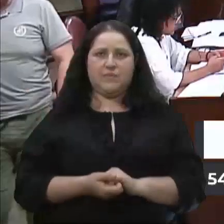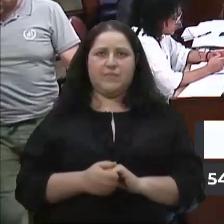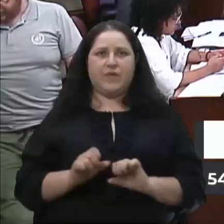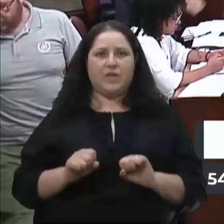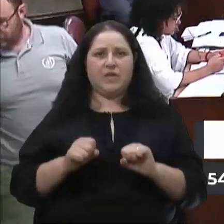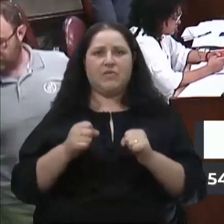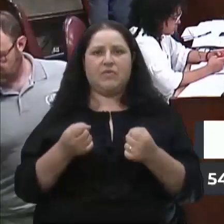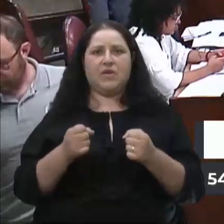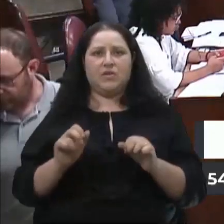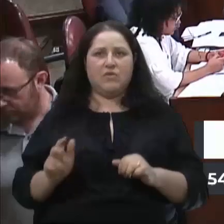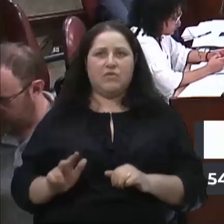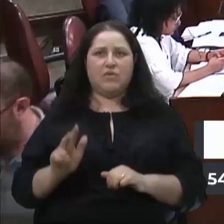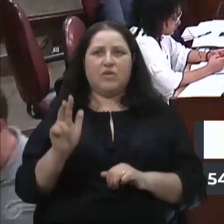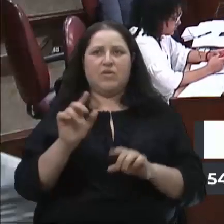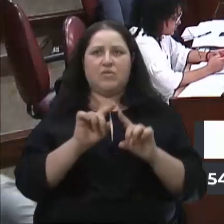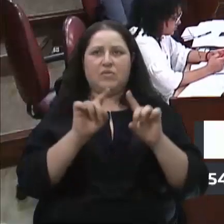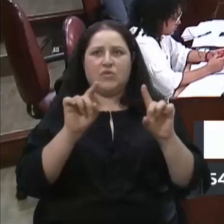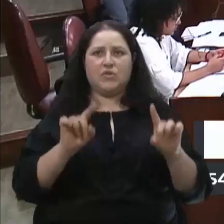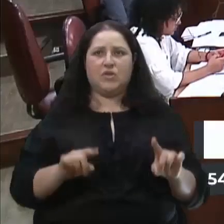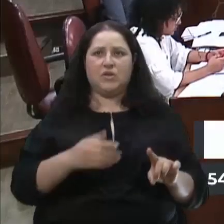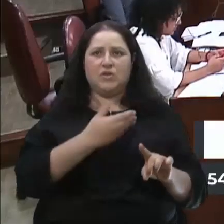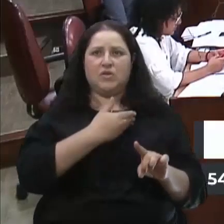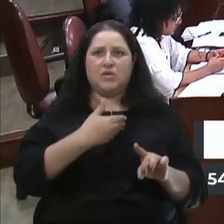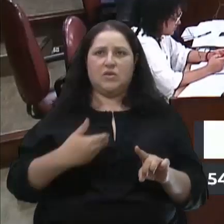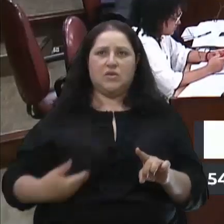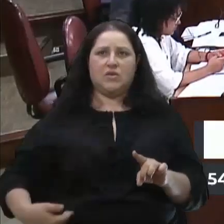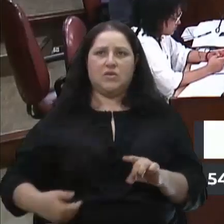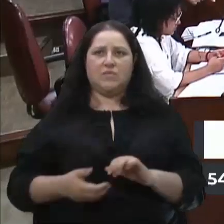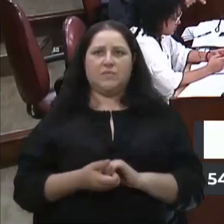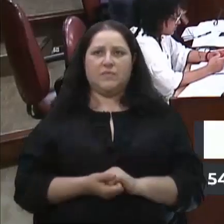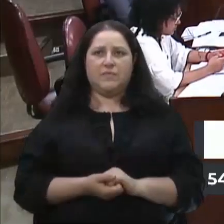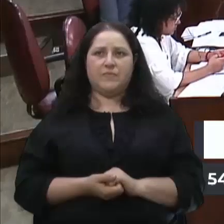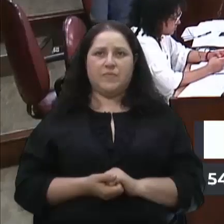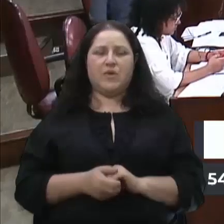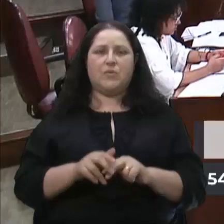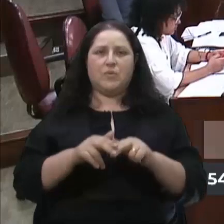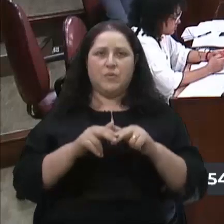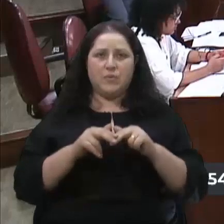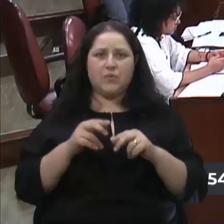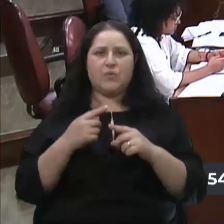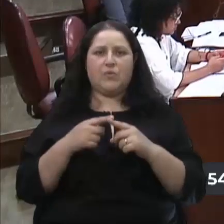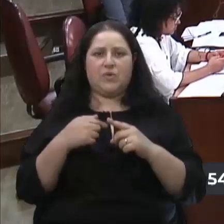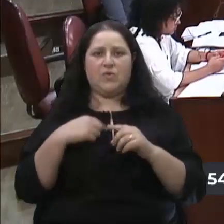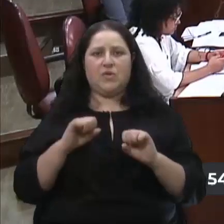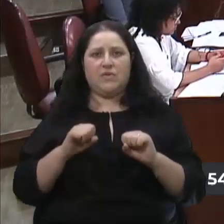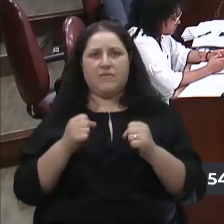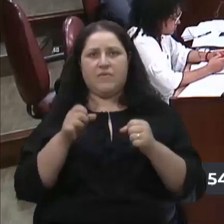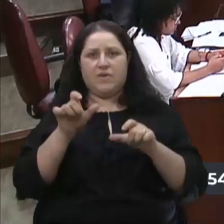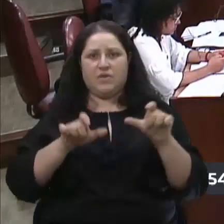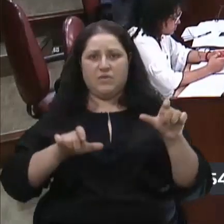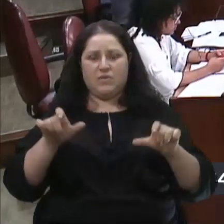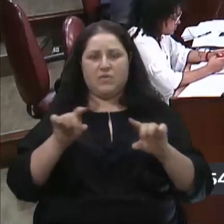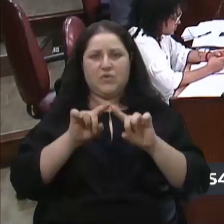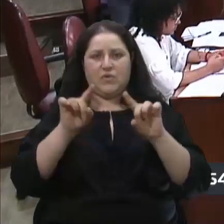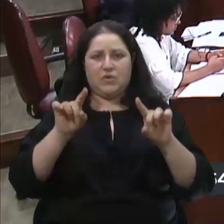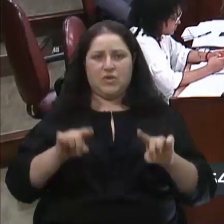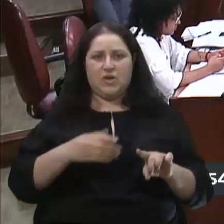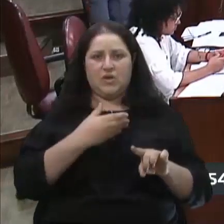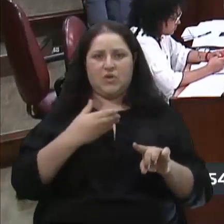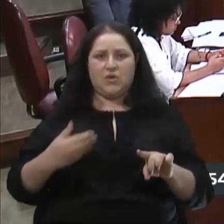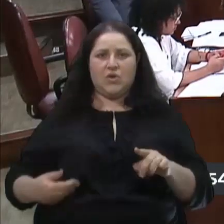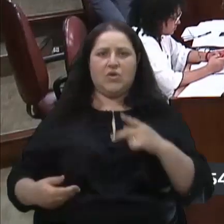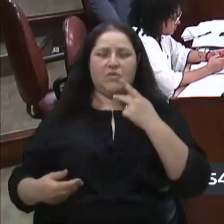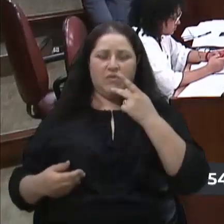defendo a valorização dos servidores públicos, e por defender o servidor público, destaco a importância